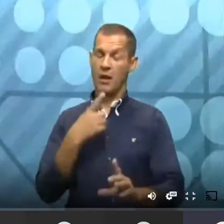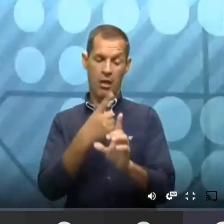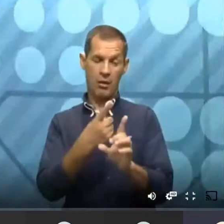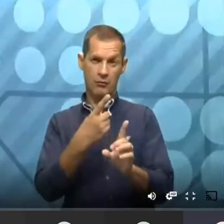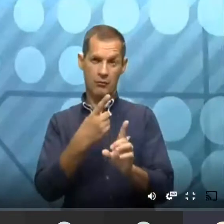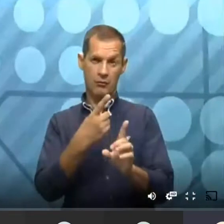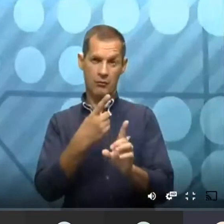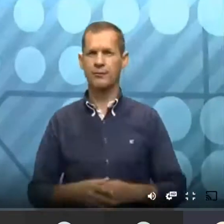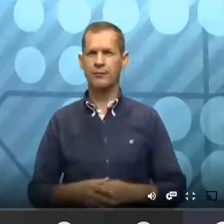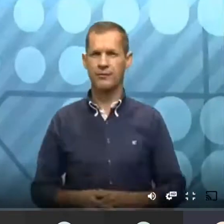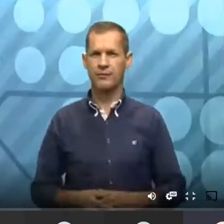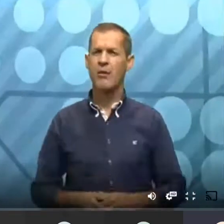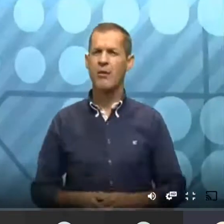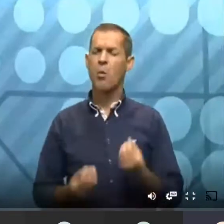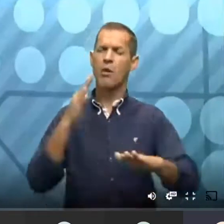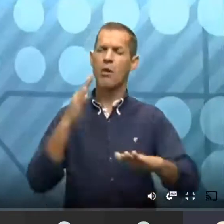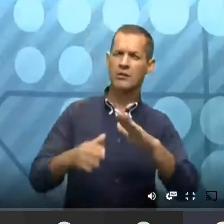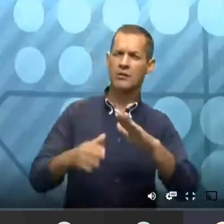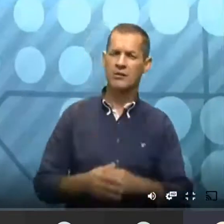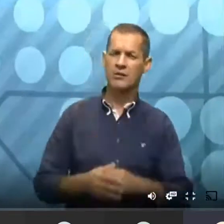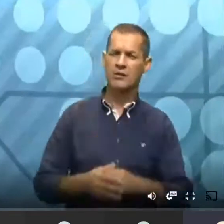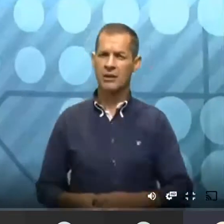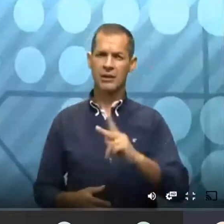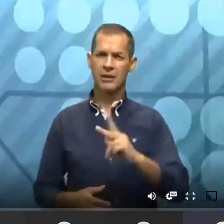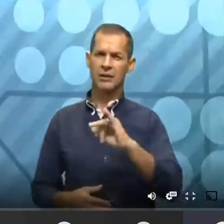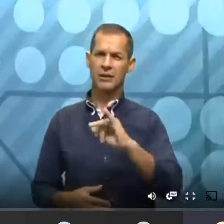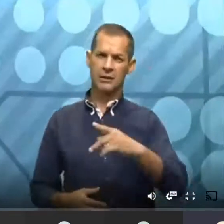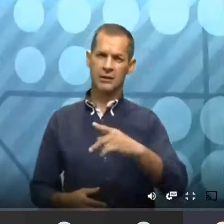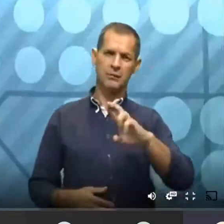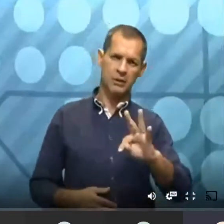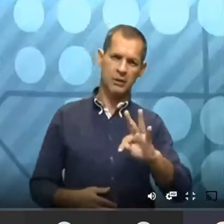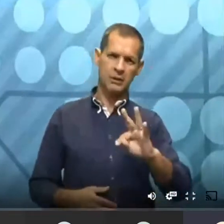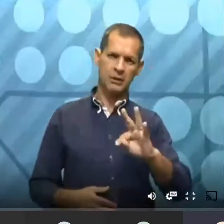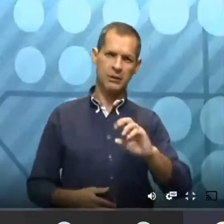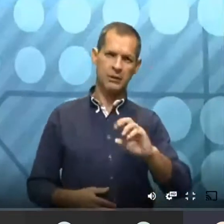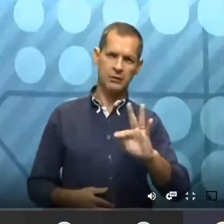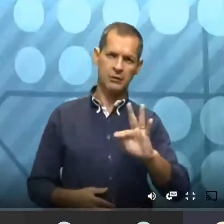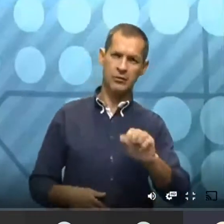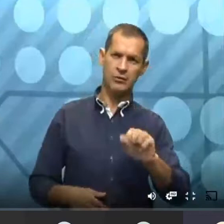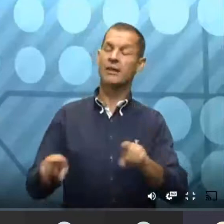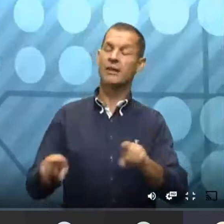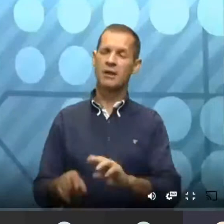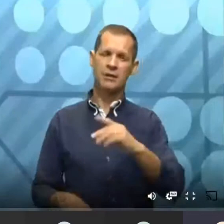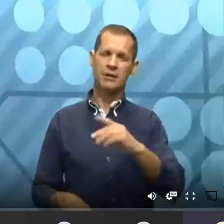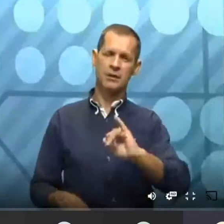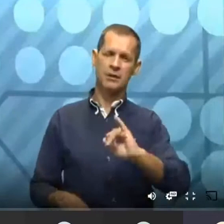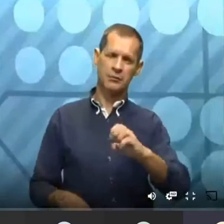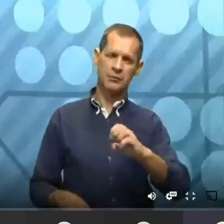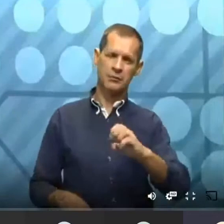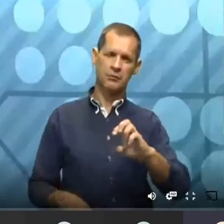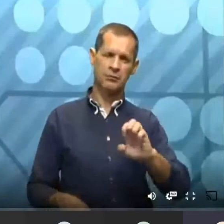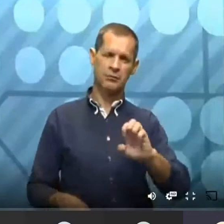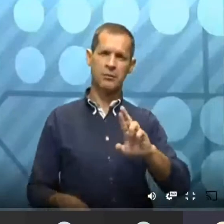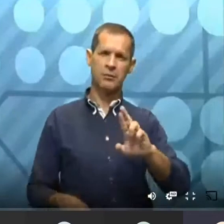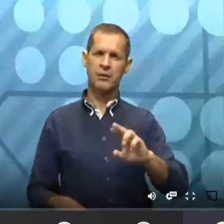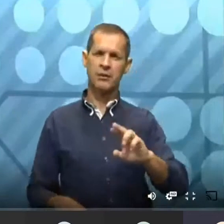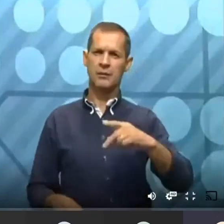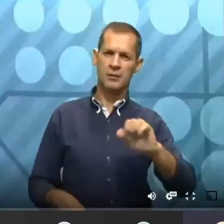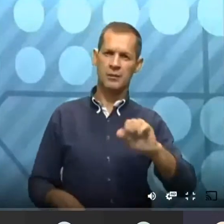é localizada, né? E muitas vezes a hipertrofia, ela pode ser, a hiperplasia, ela pode